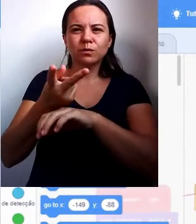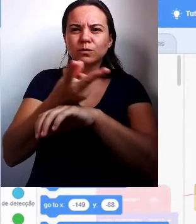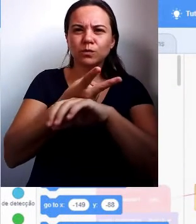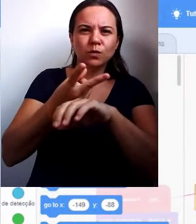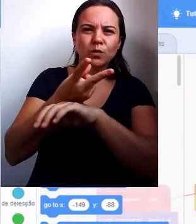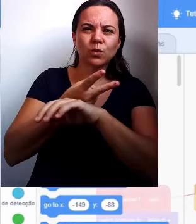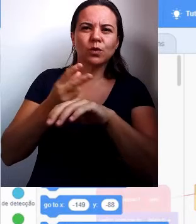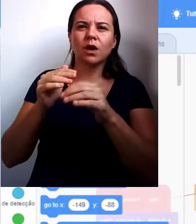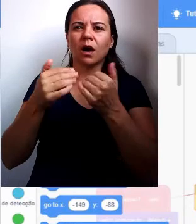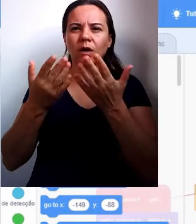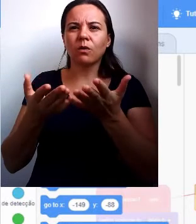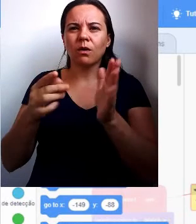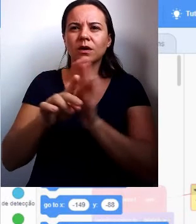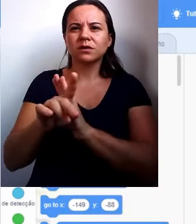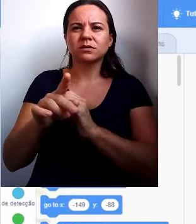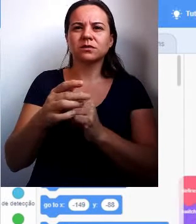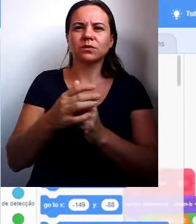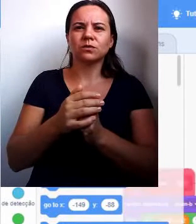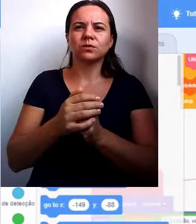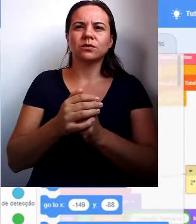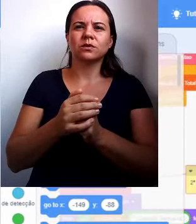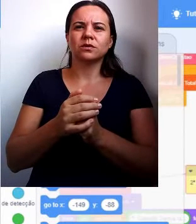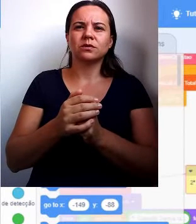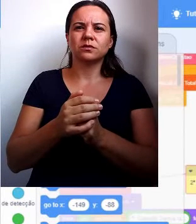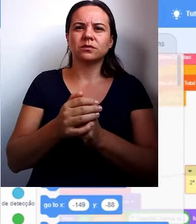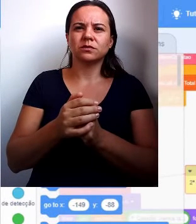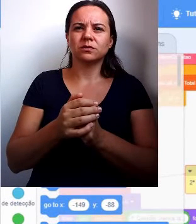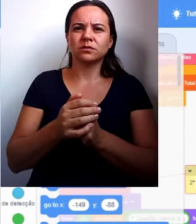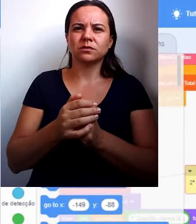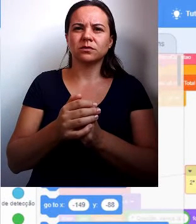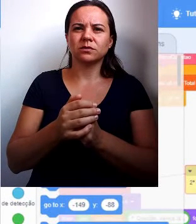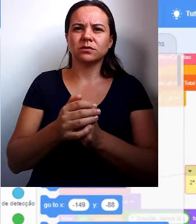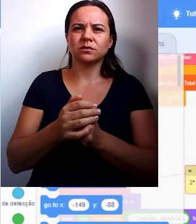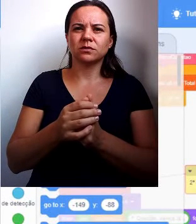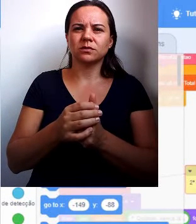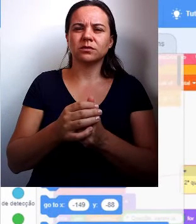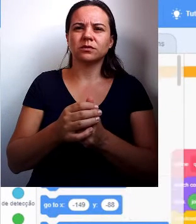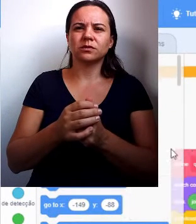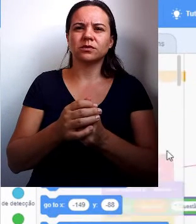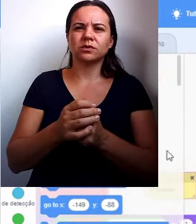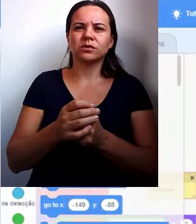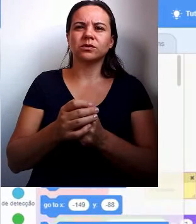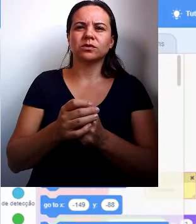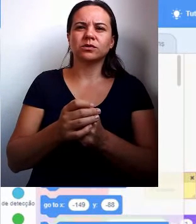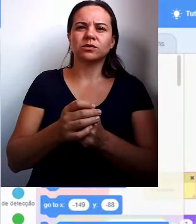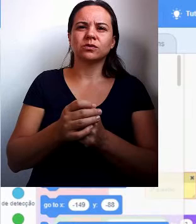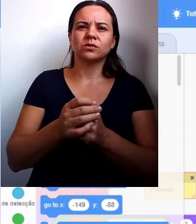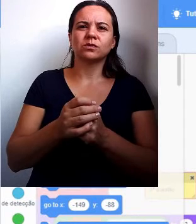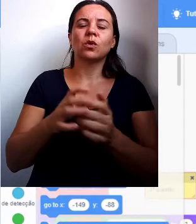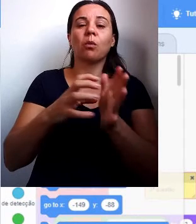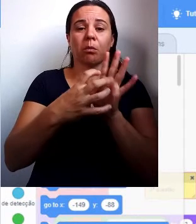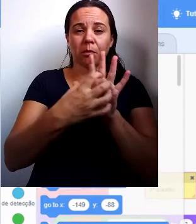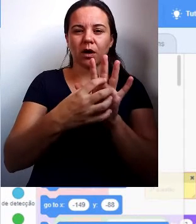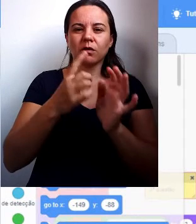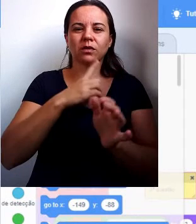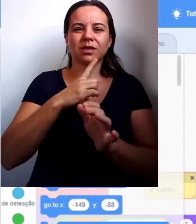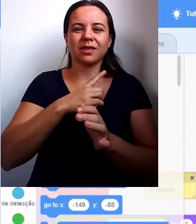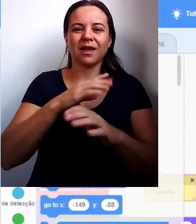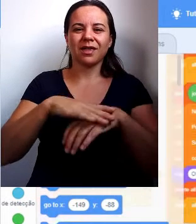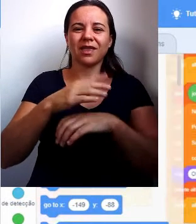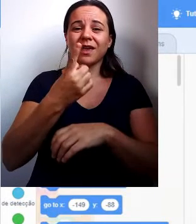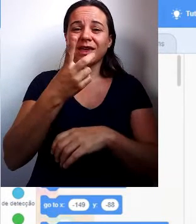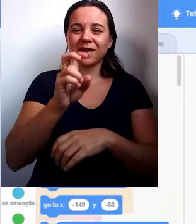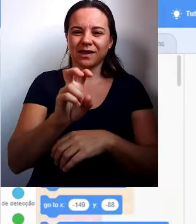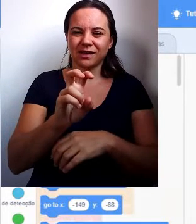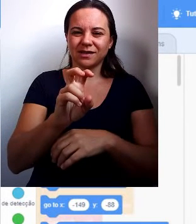vai procurar aqui nos cabeçalhos qual é a questão que ele sorteou, né? Vai no banco até 15 questões. Quando ele sortear